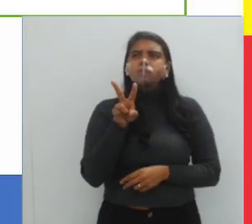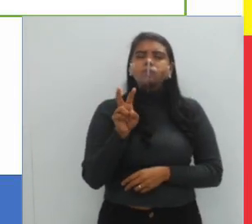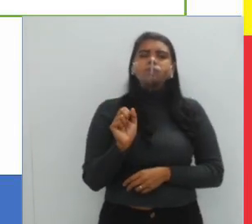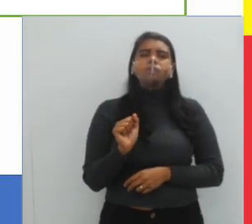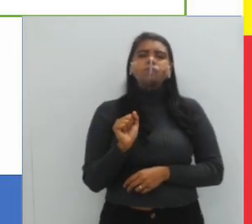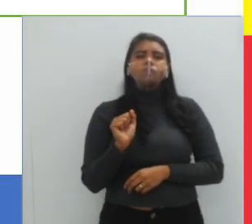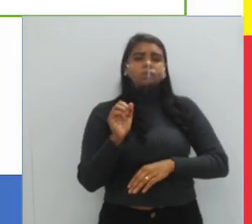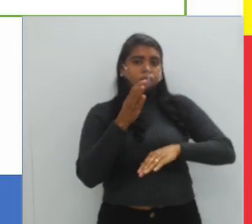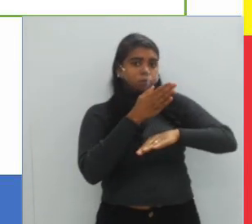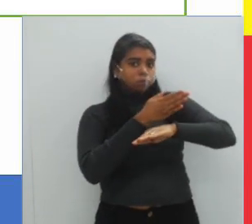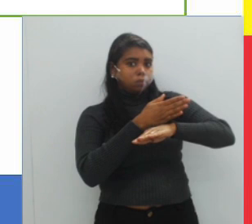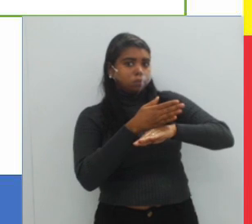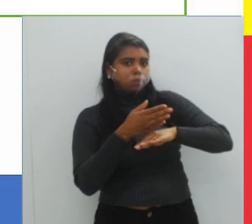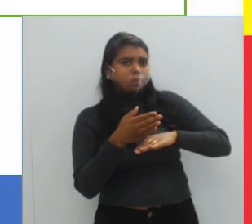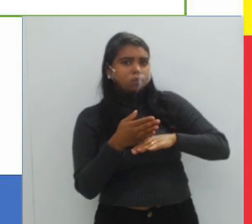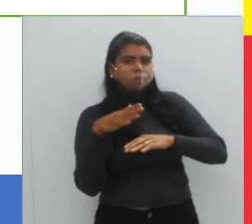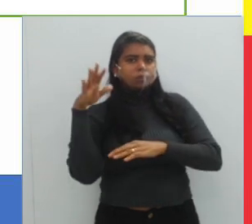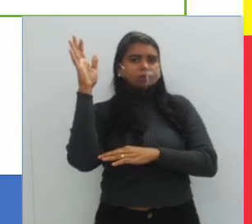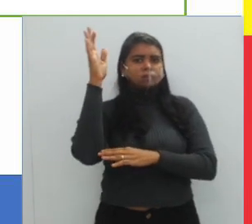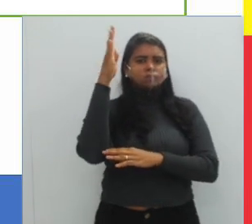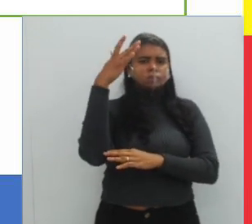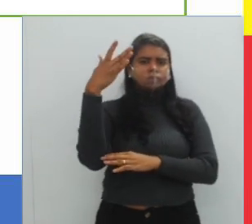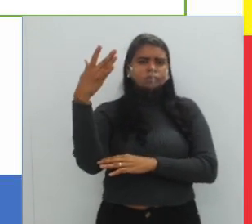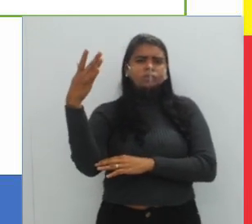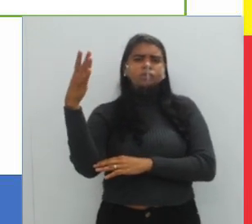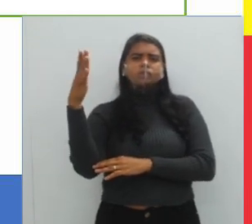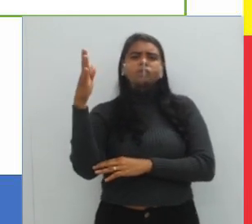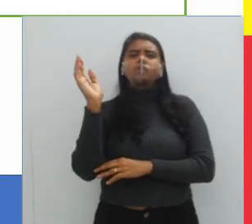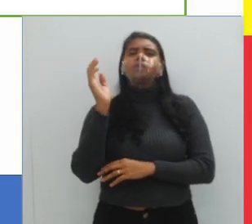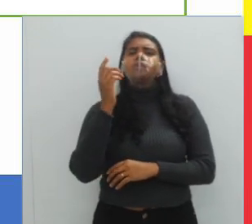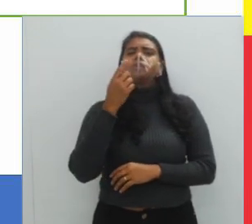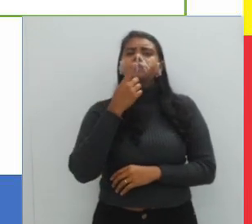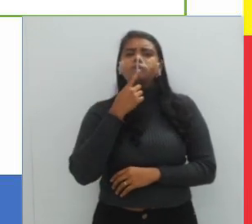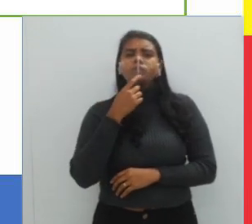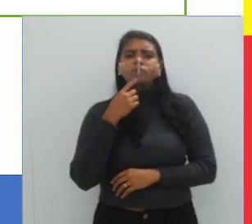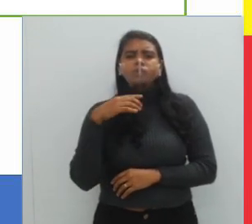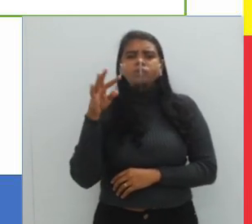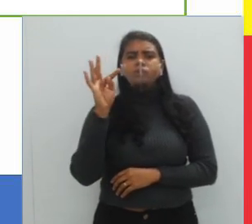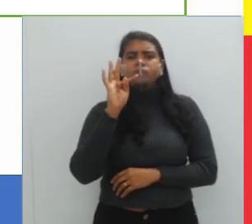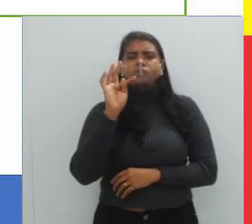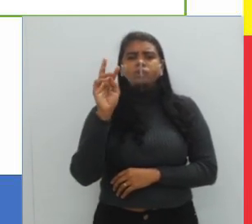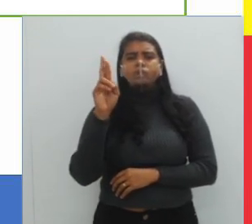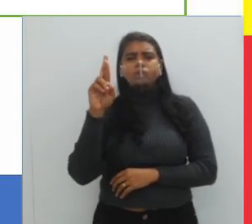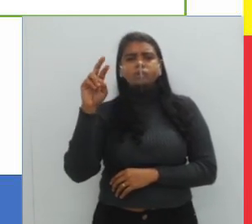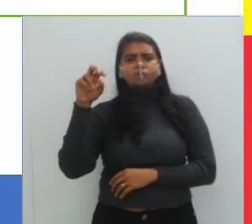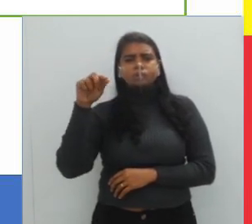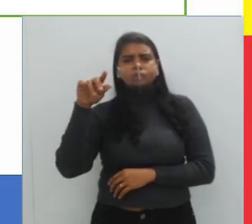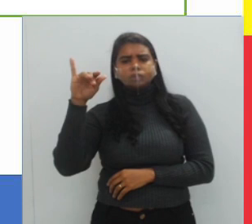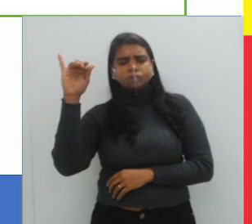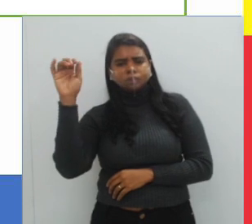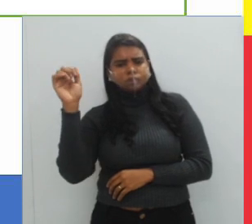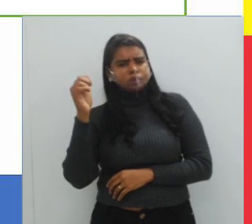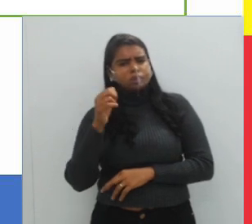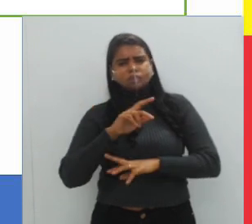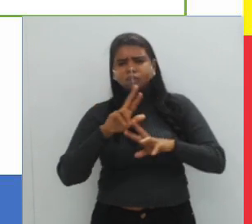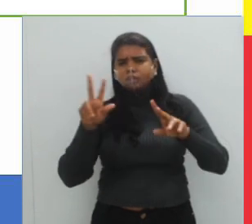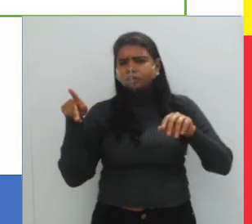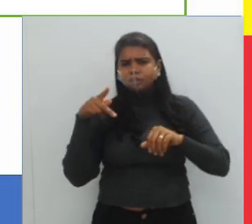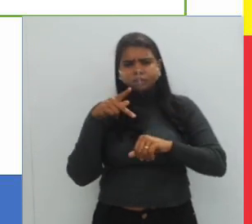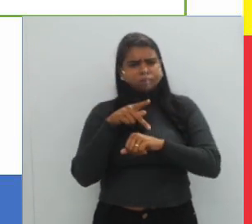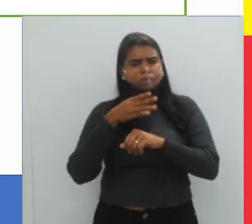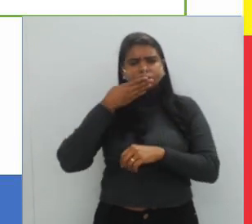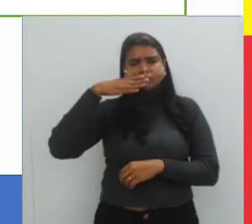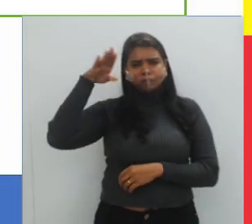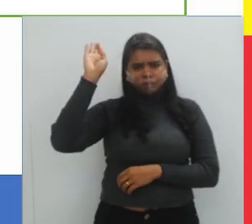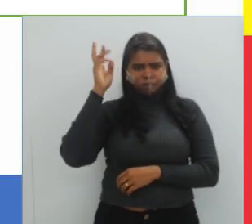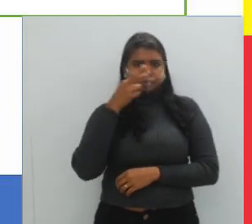observado, certo? Em branco, certo? E na bandeira vermelha da Turquia e em várias bandeiras de países que